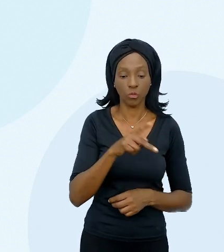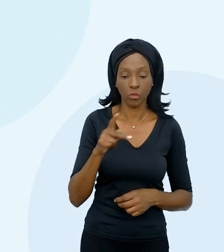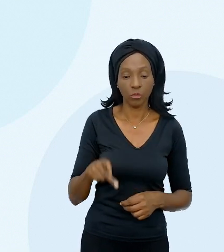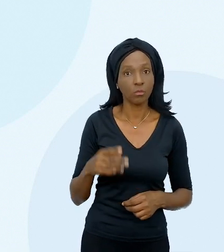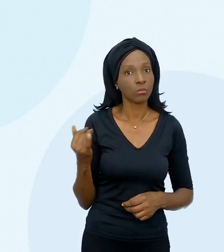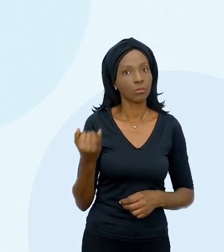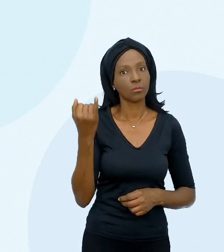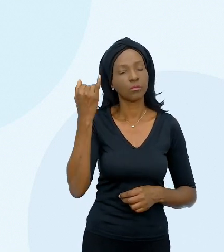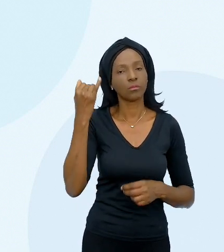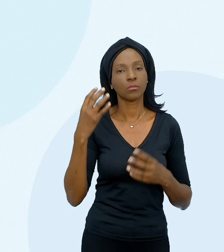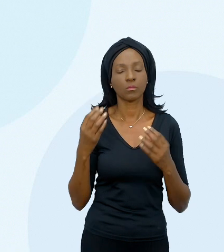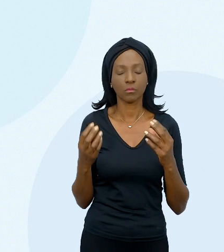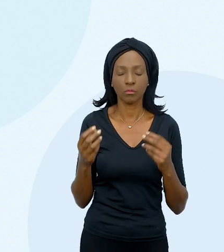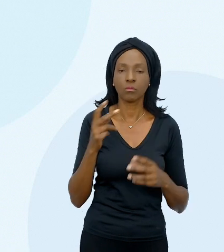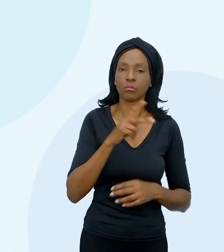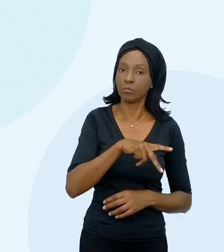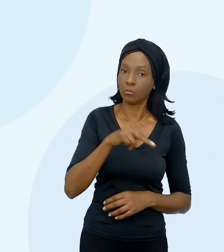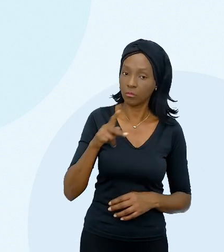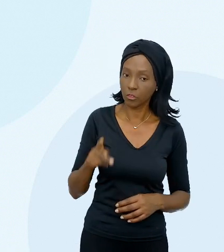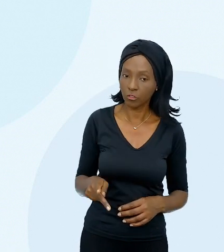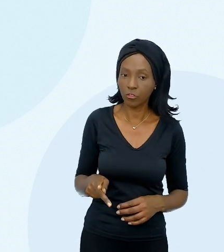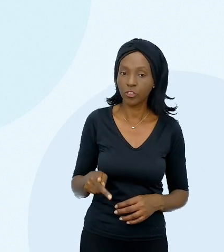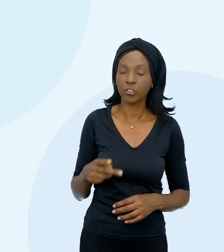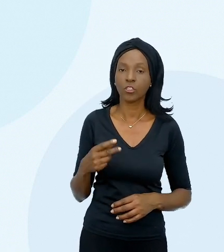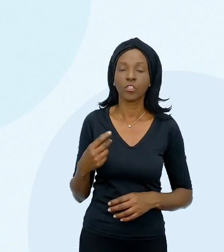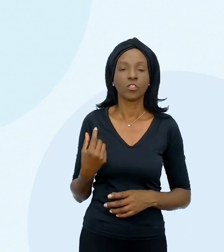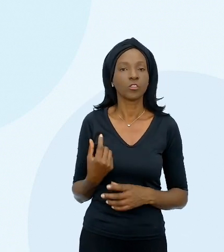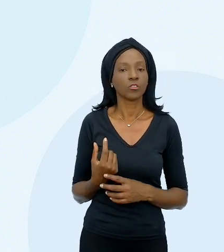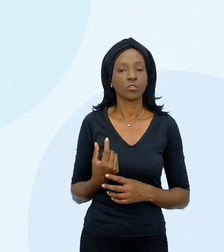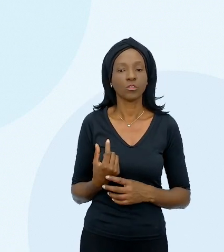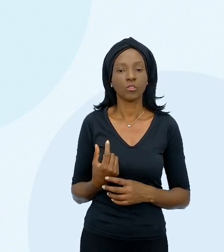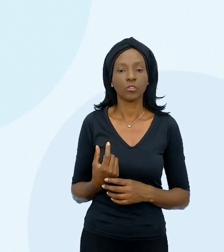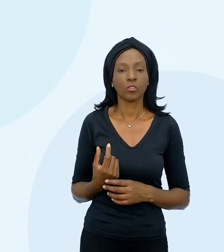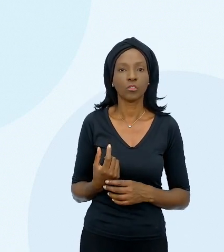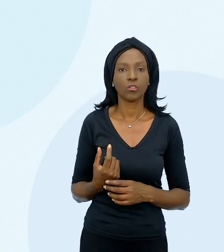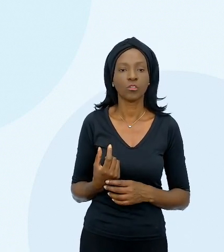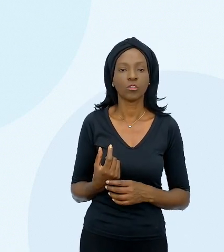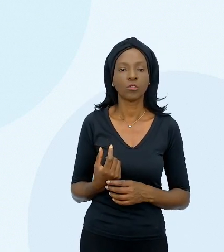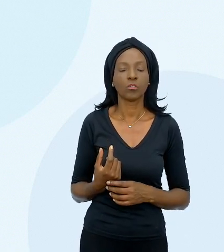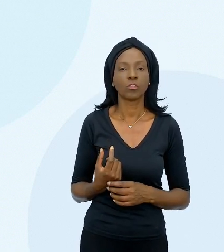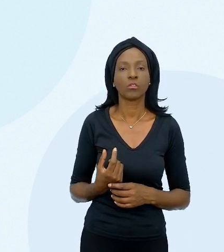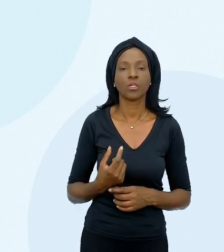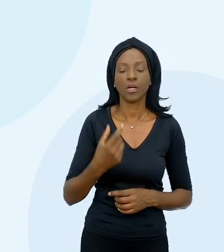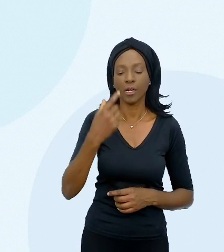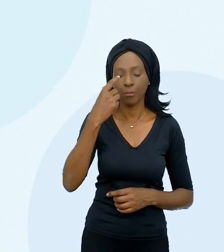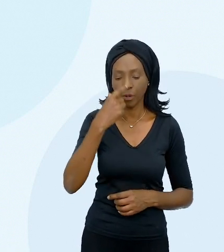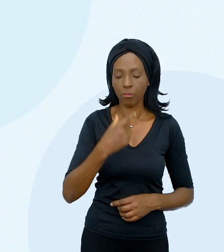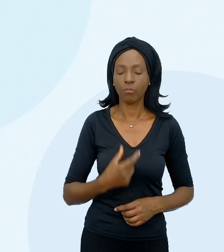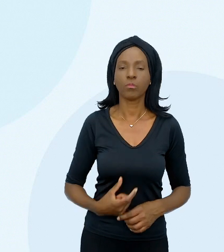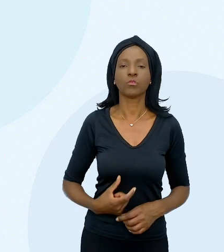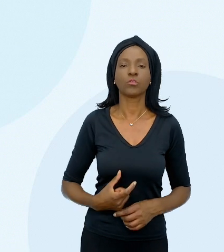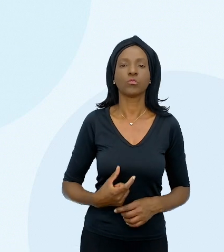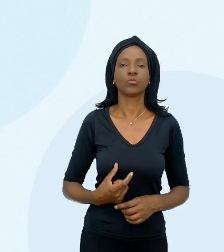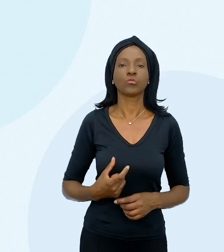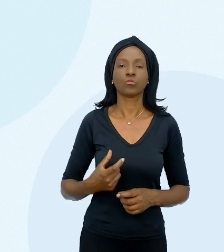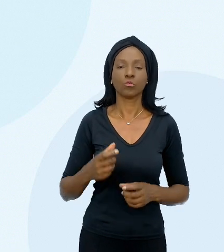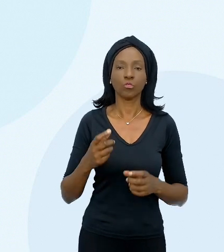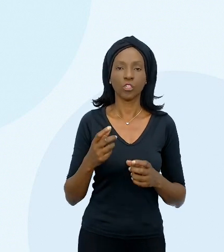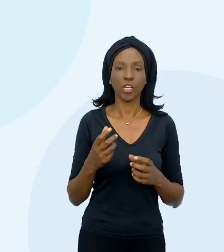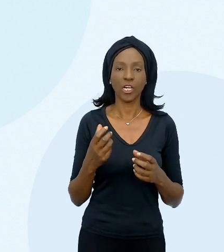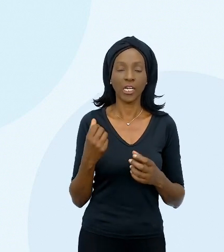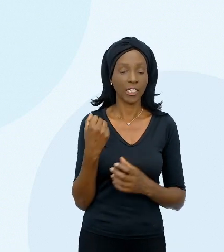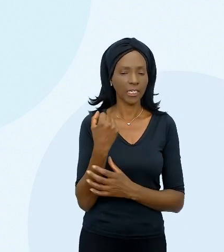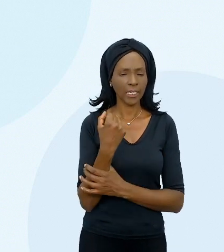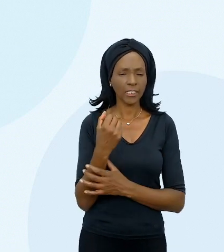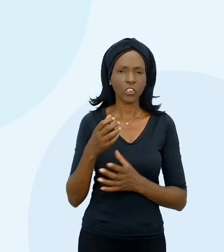nesse caso, ele se coloque numa posição, né, de estar orientando os estudantes.